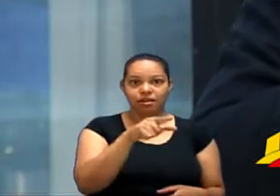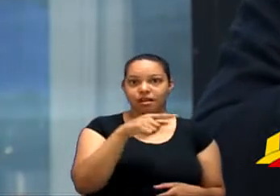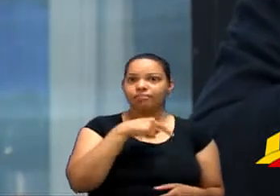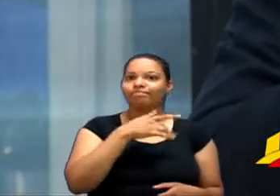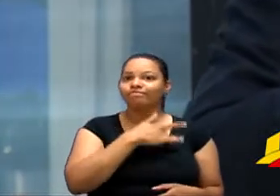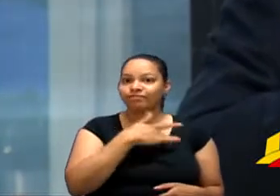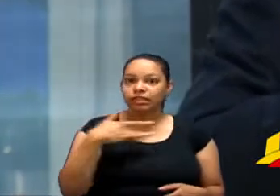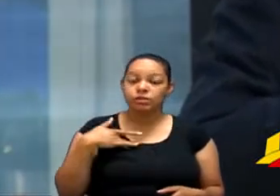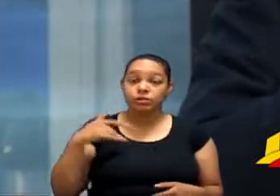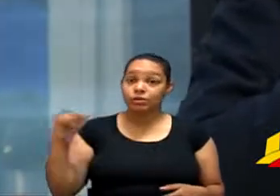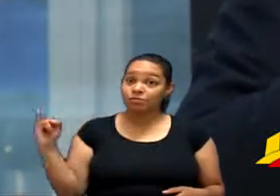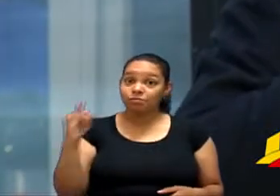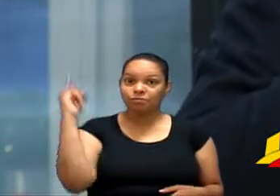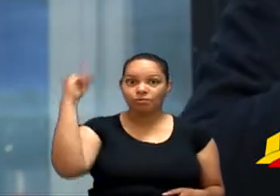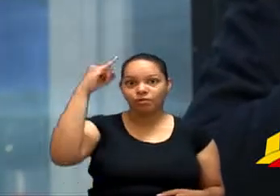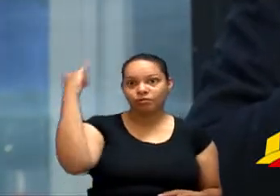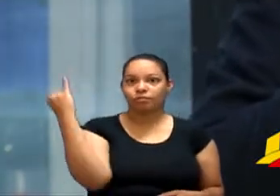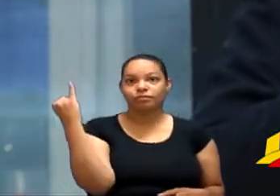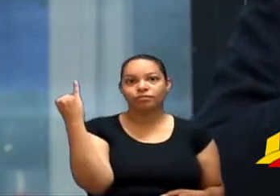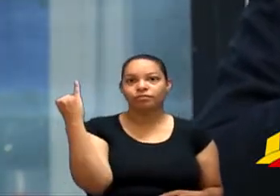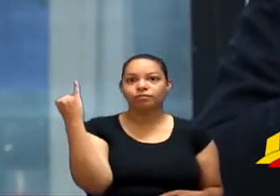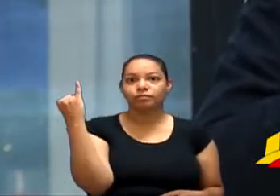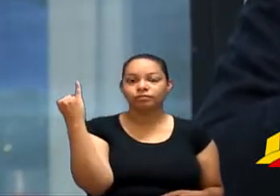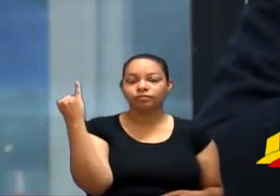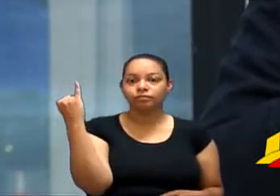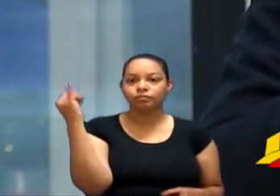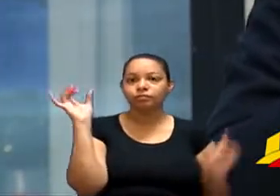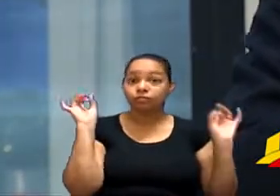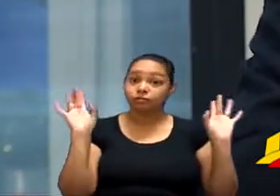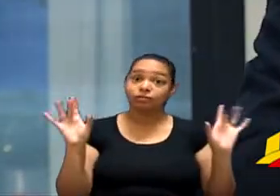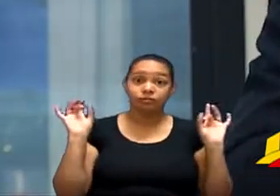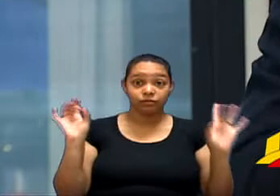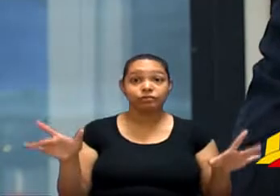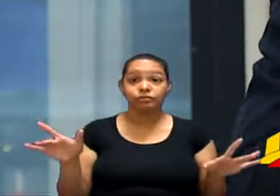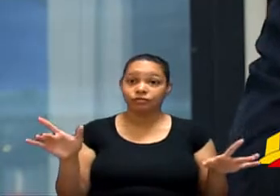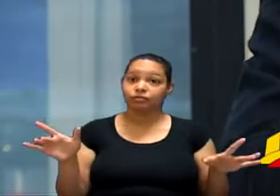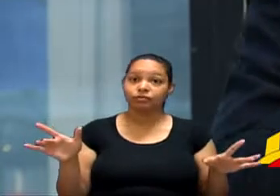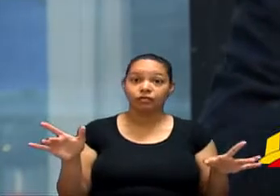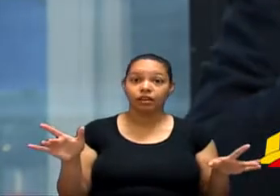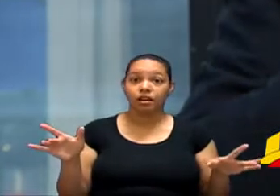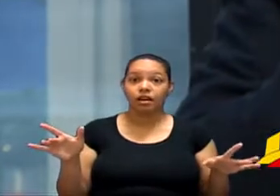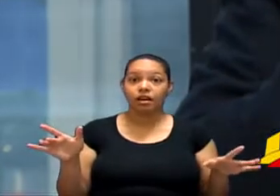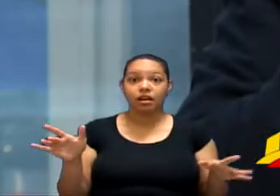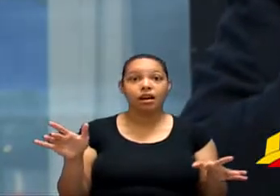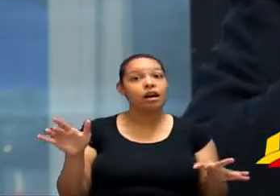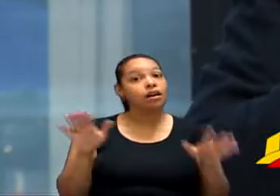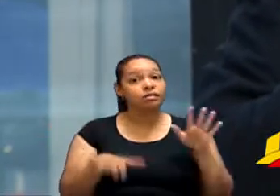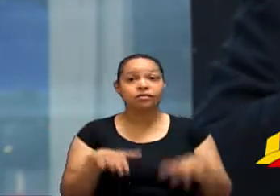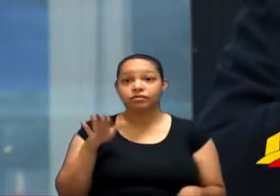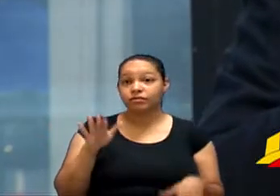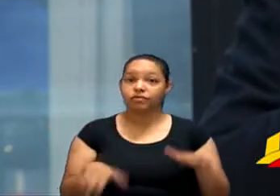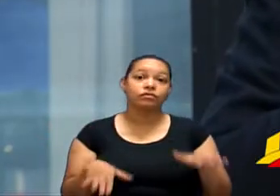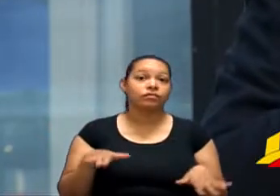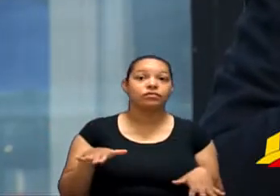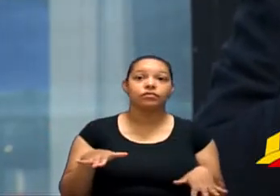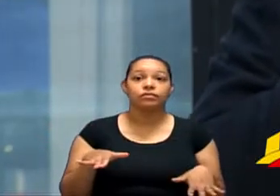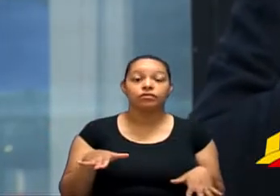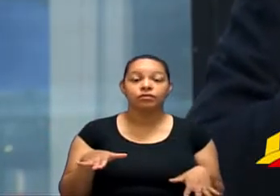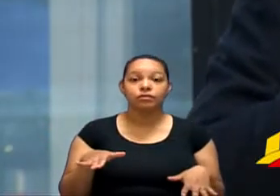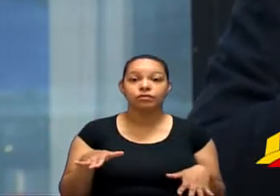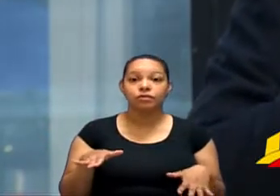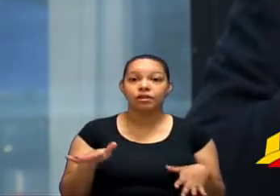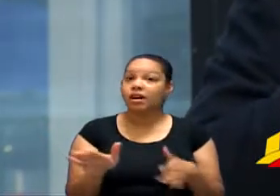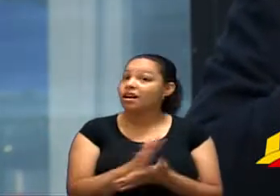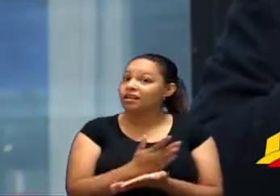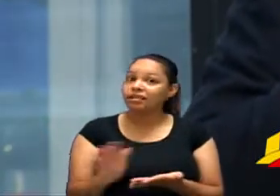vossa excelência em alguns outros amigos aqui antes de começarmos a sessão o quanto que às vezes damos valor ao que não tem e